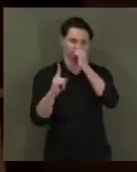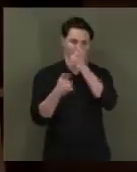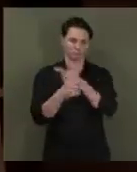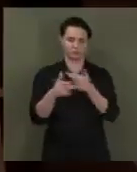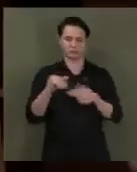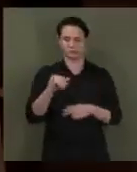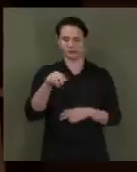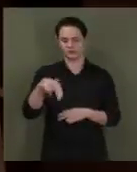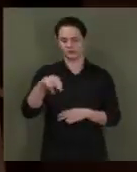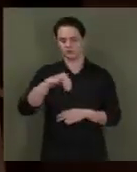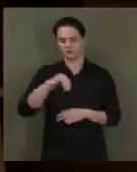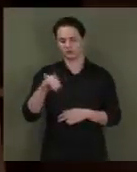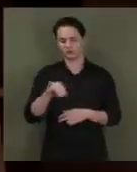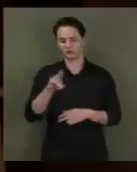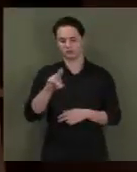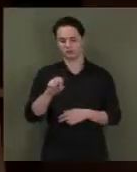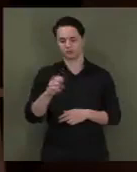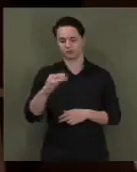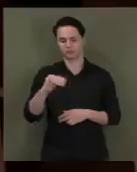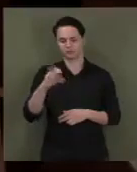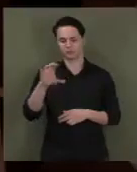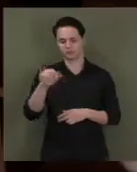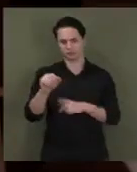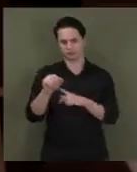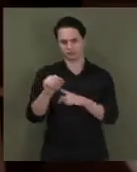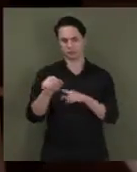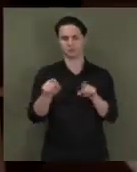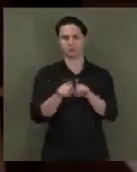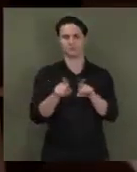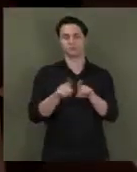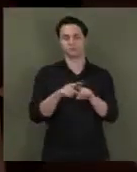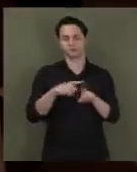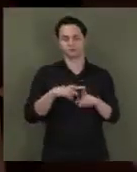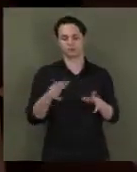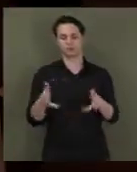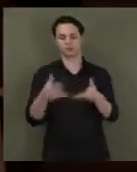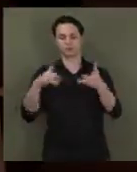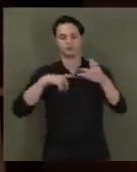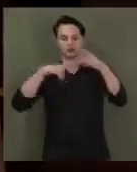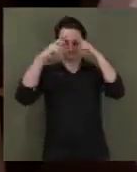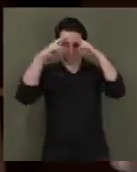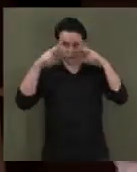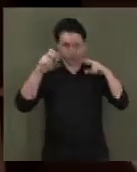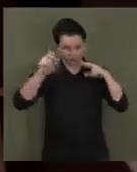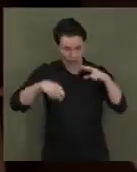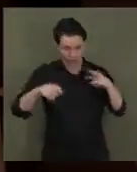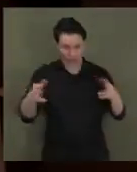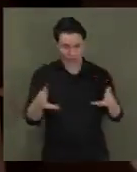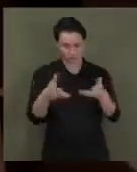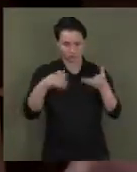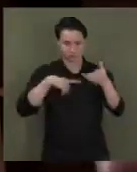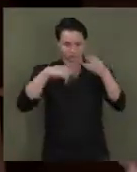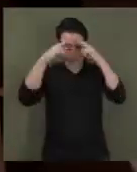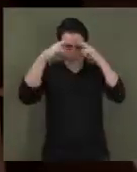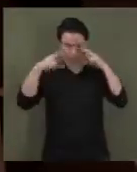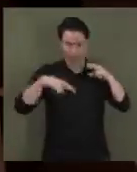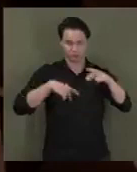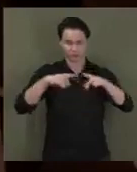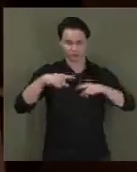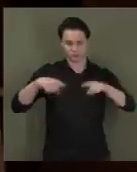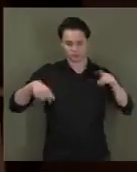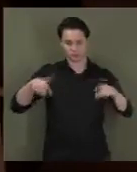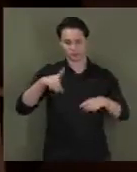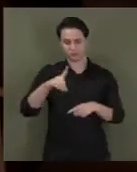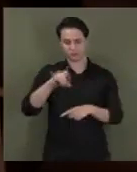injustiças, discriminações e promover o respeito. Sim, promover o respeito à diversidade,